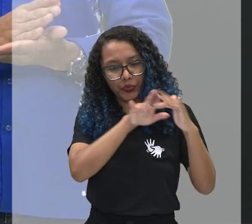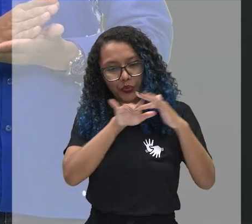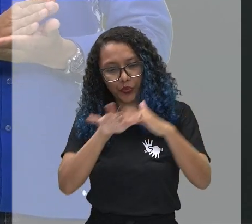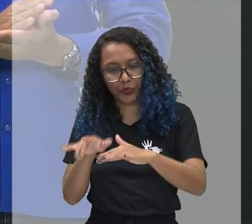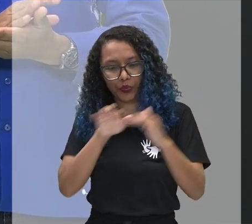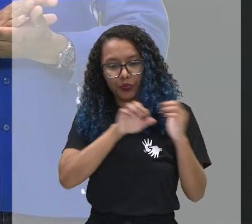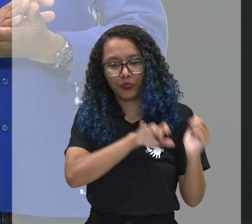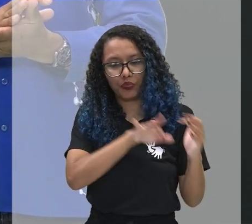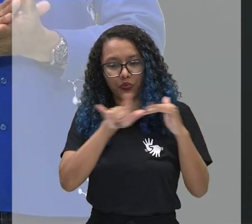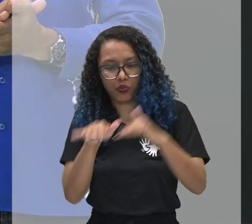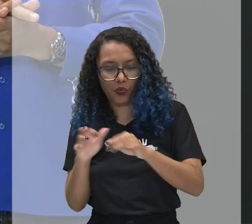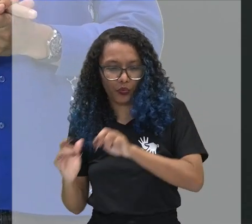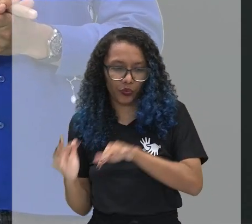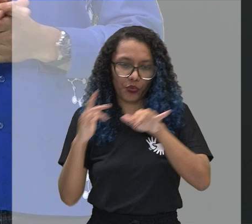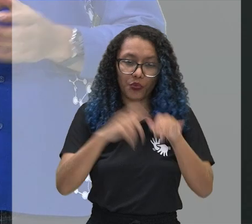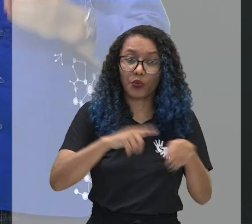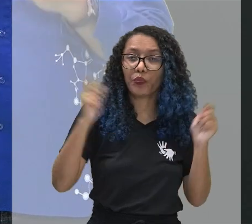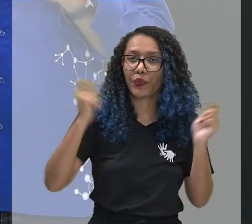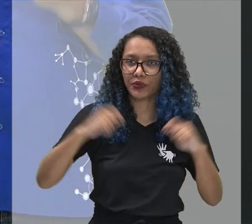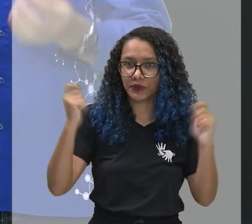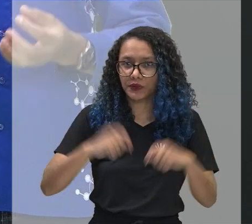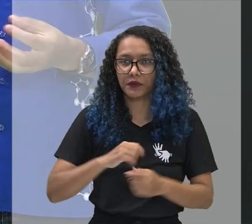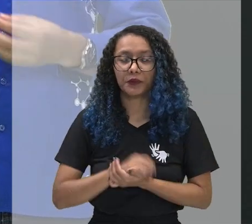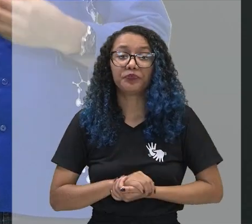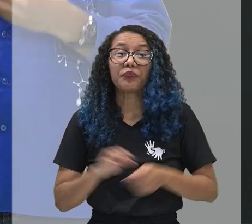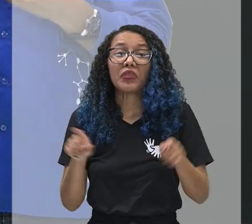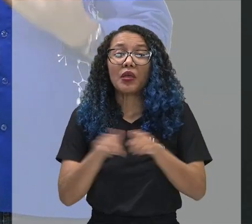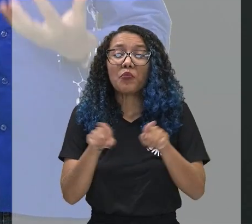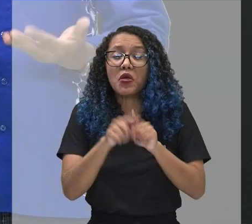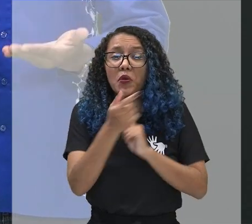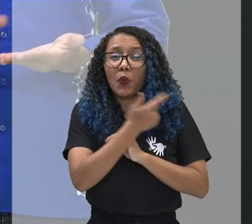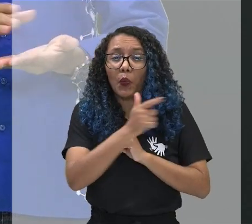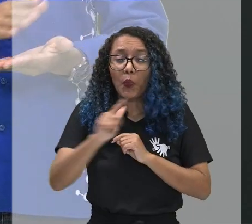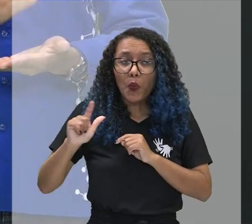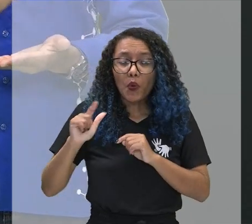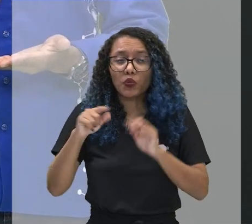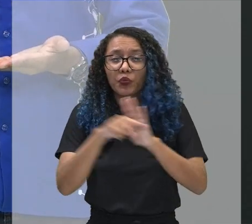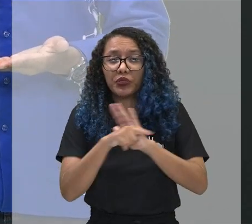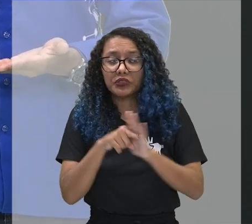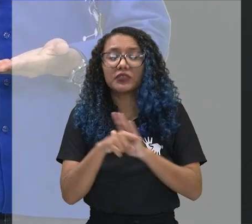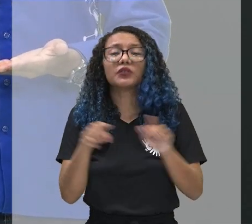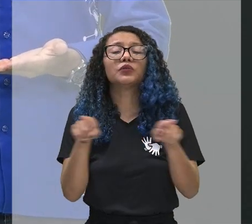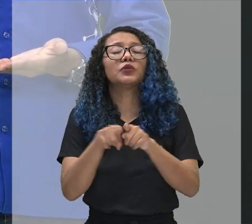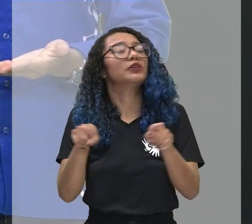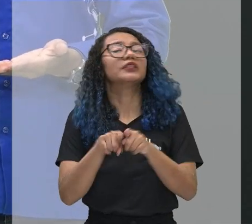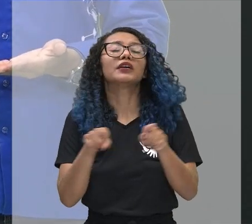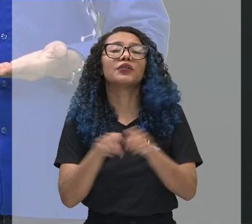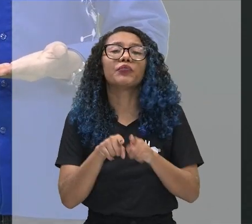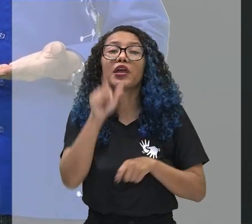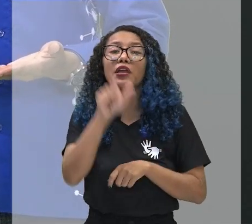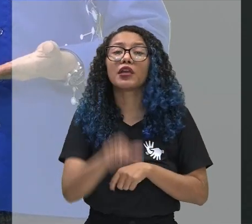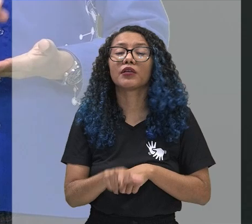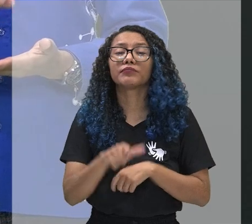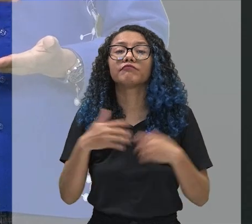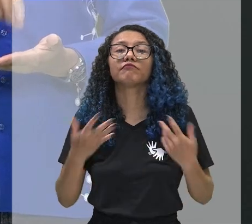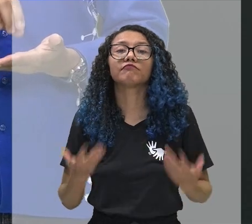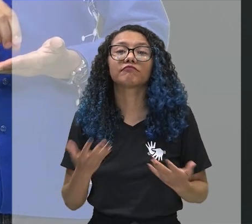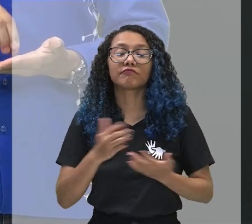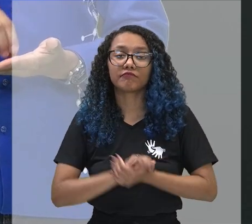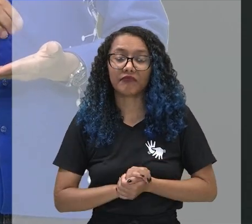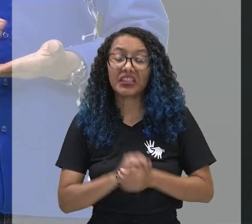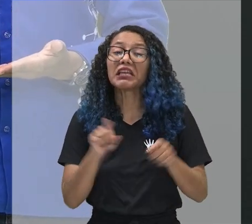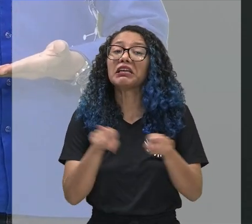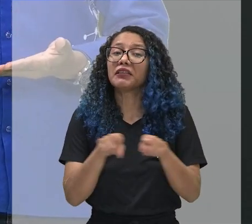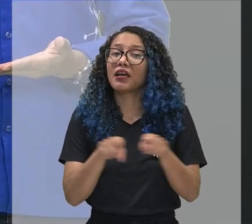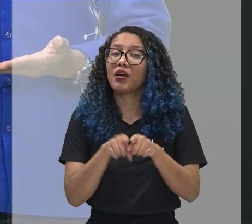de um ponto para outro. Outro pesquisador, outra pessoa, né? um próximo personagem com